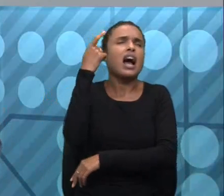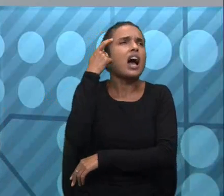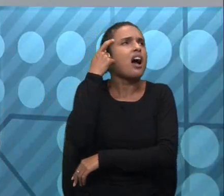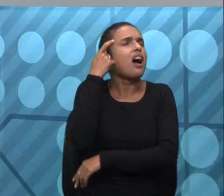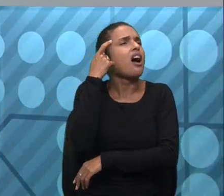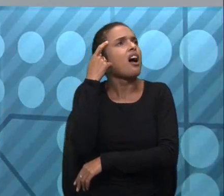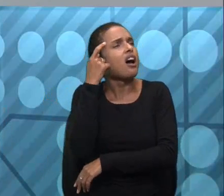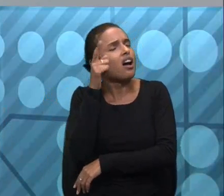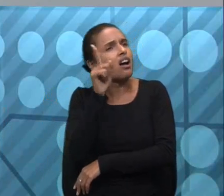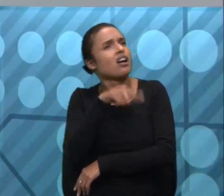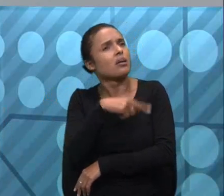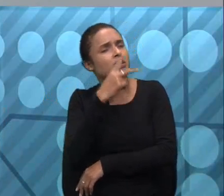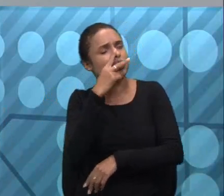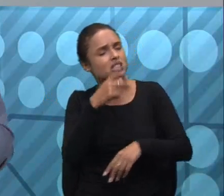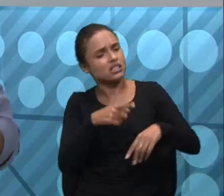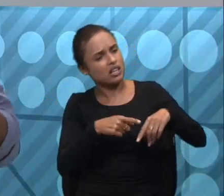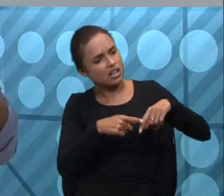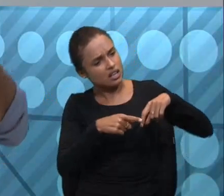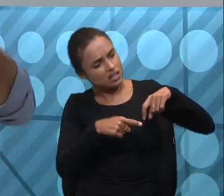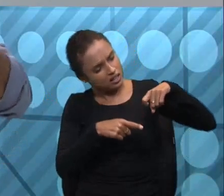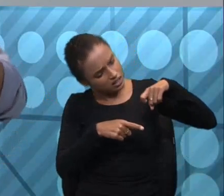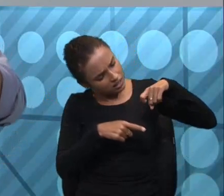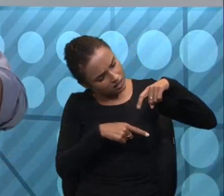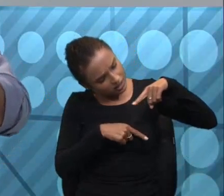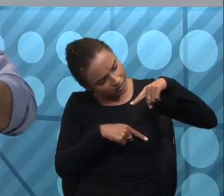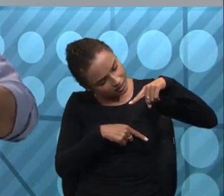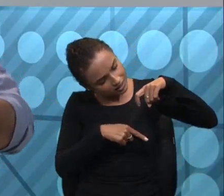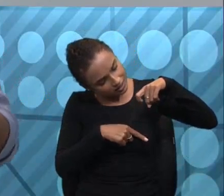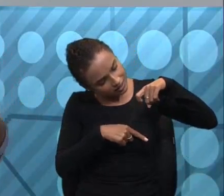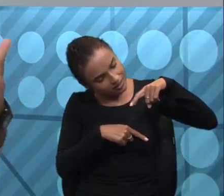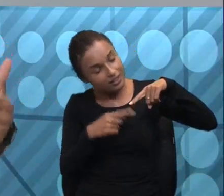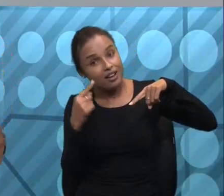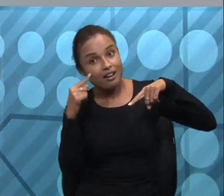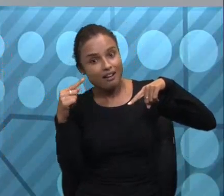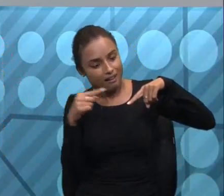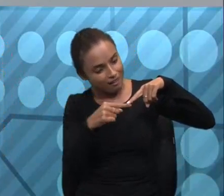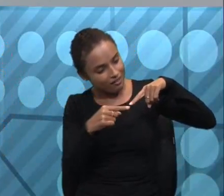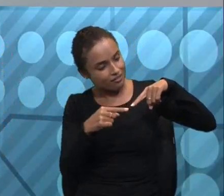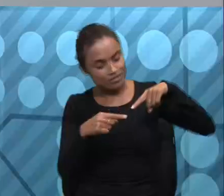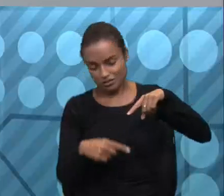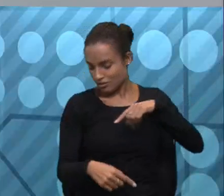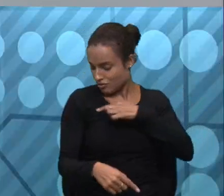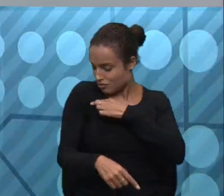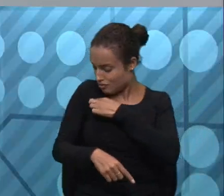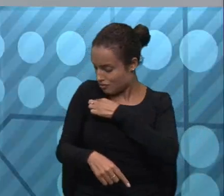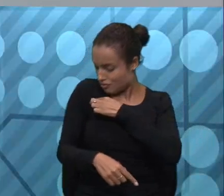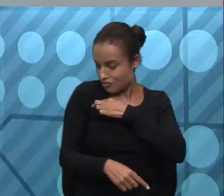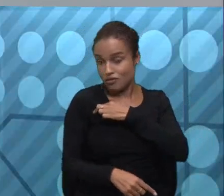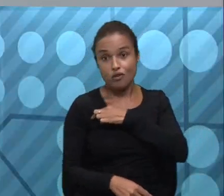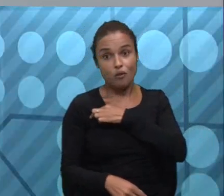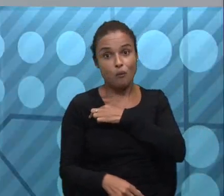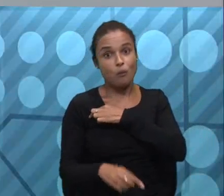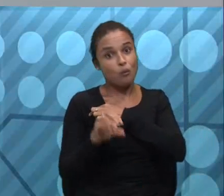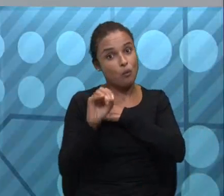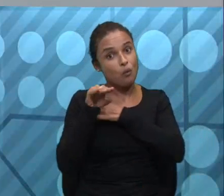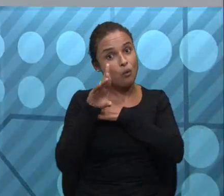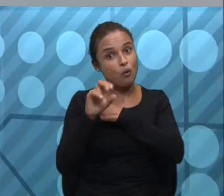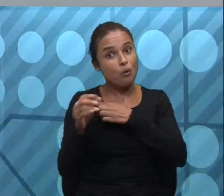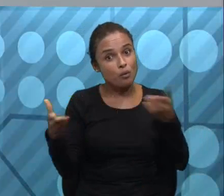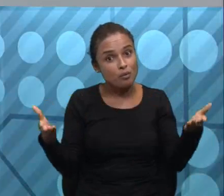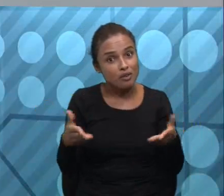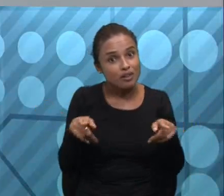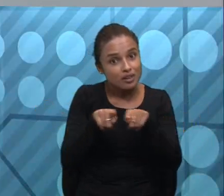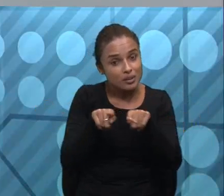fez uma flexão na perna, agora eu já consegui ver, ombro. Teve gente que falou de membros inferiores, mas falou do